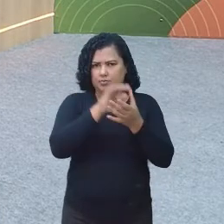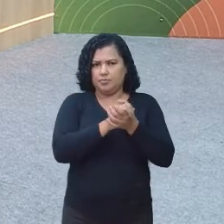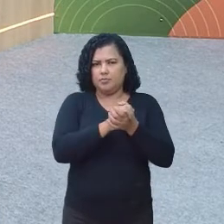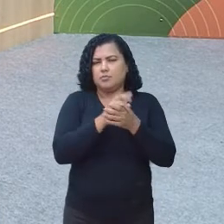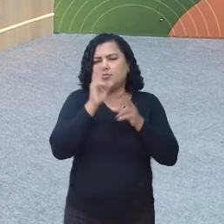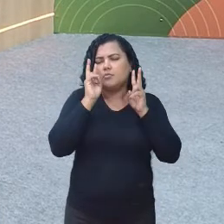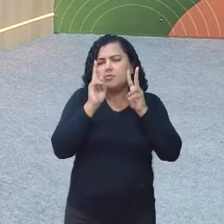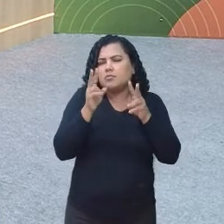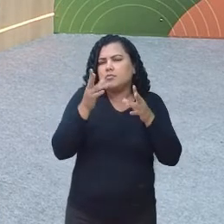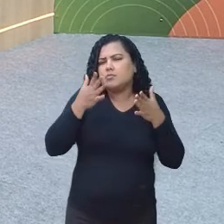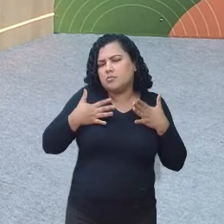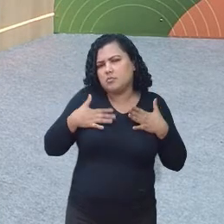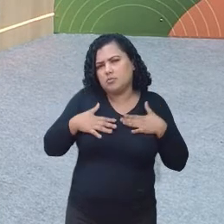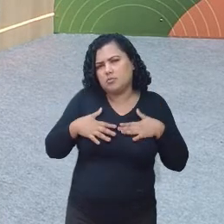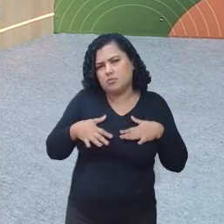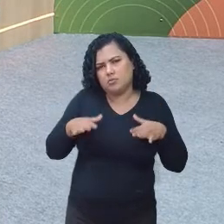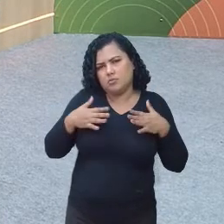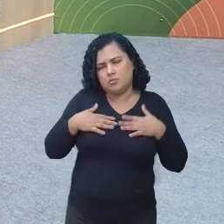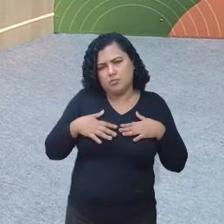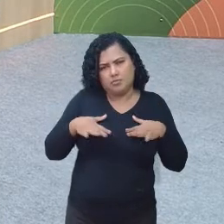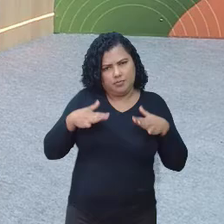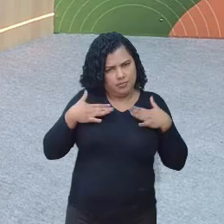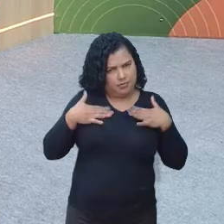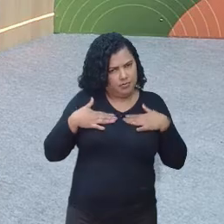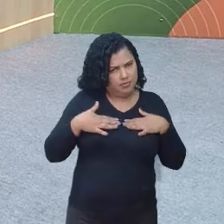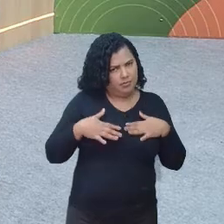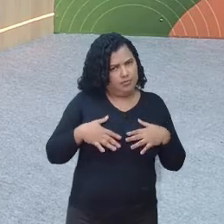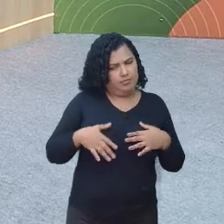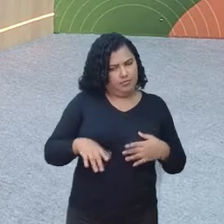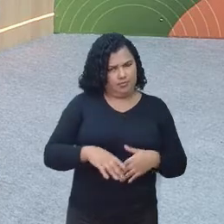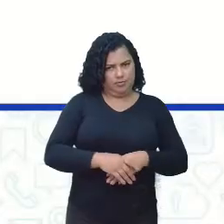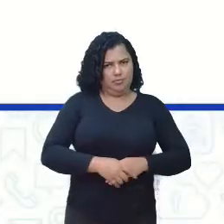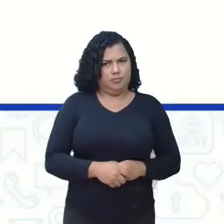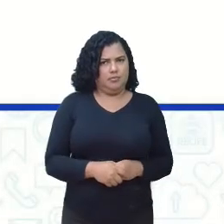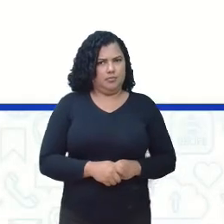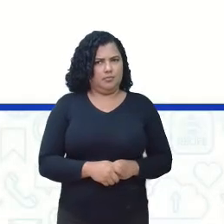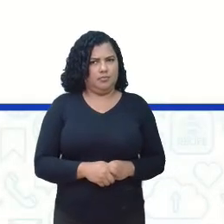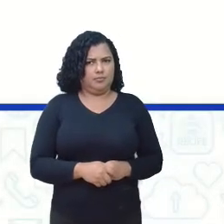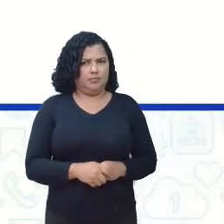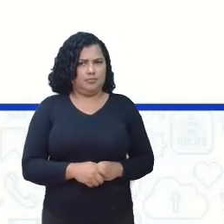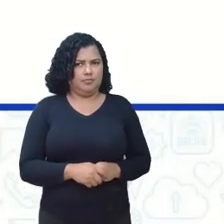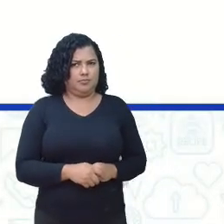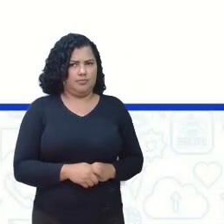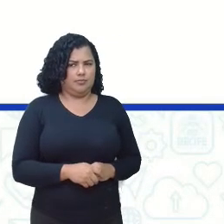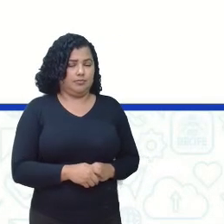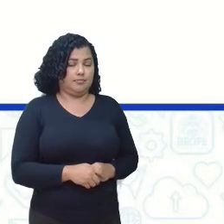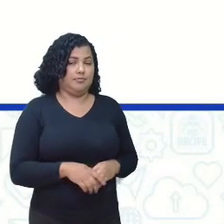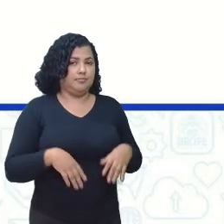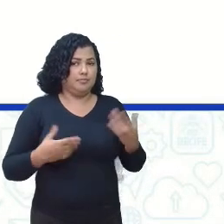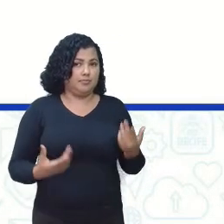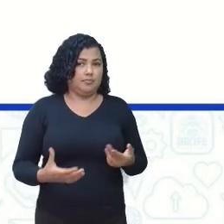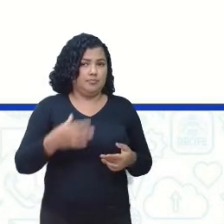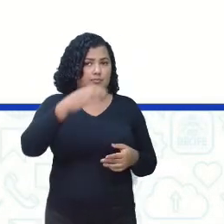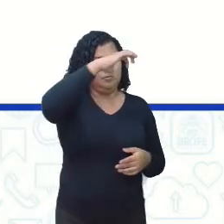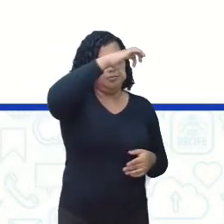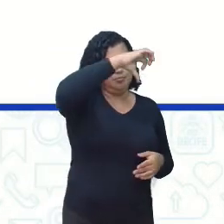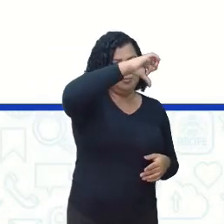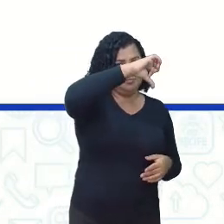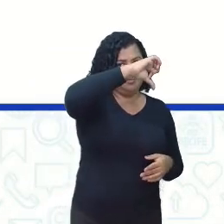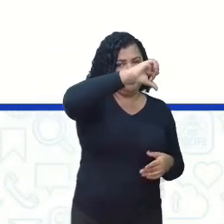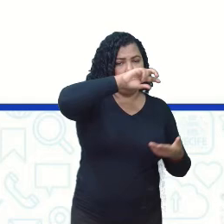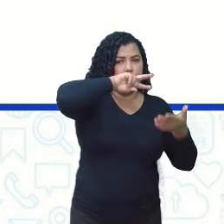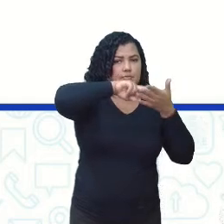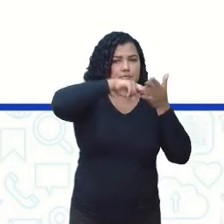olhar com calma a ida e a volta. No caso da ida, é o seguinte, aquele 9 representa 9